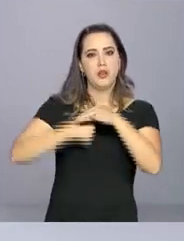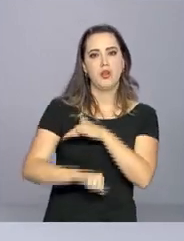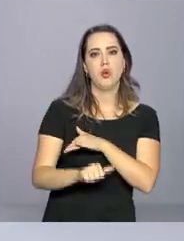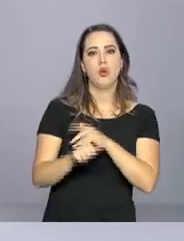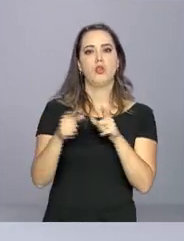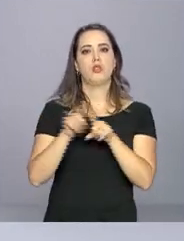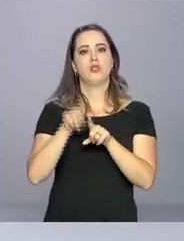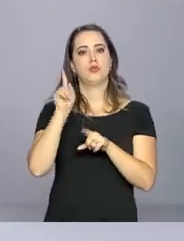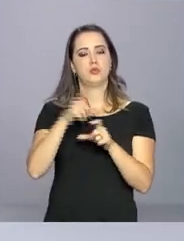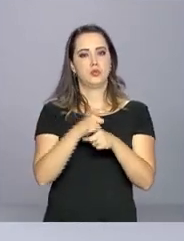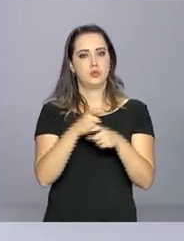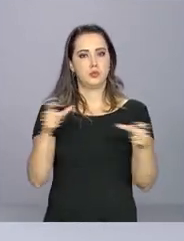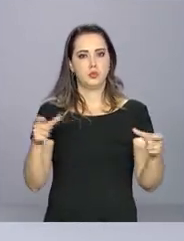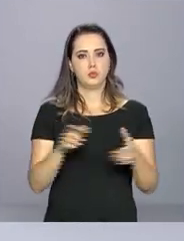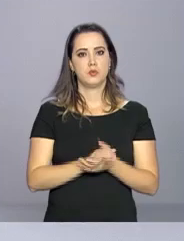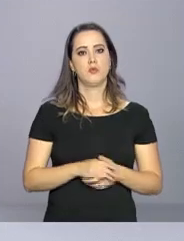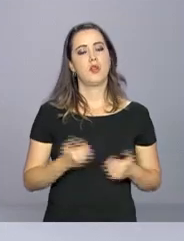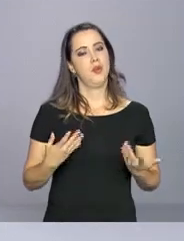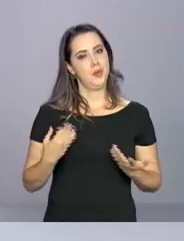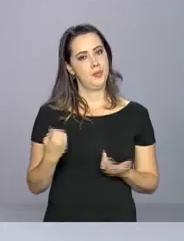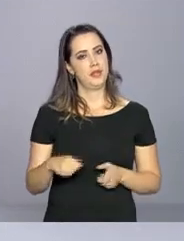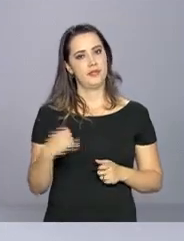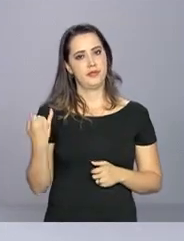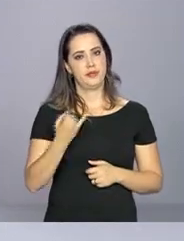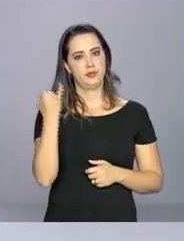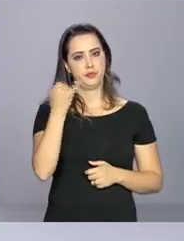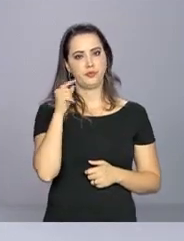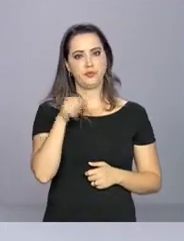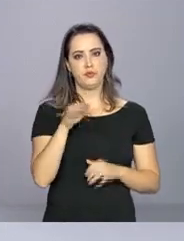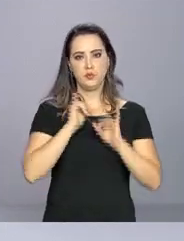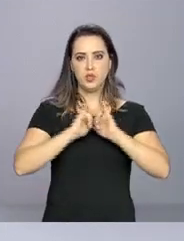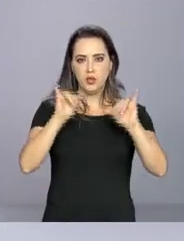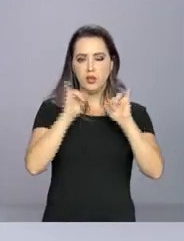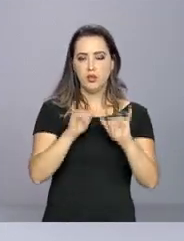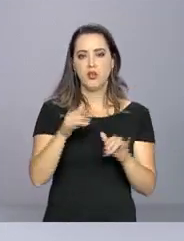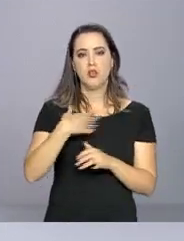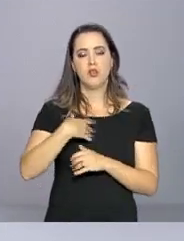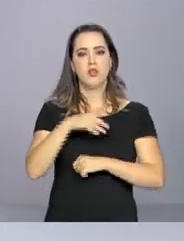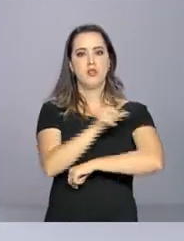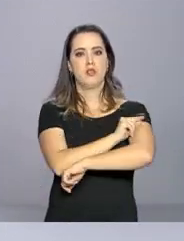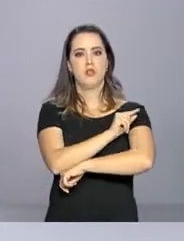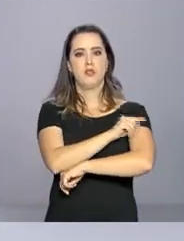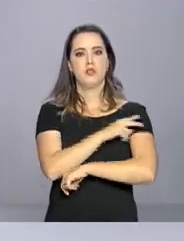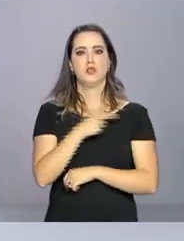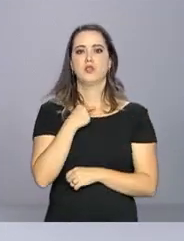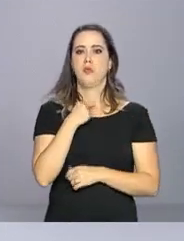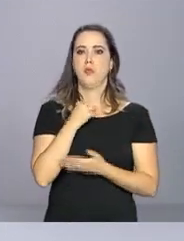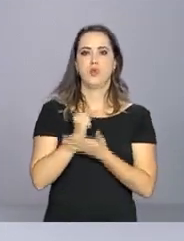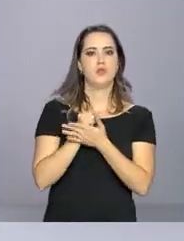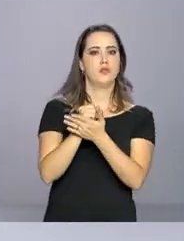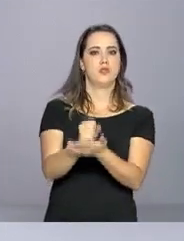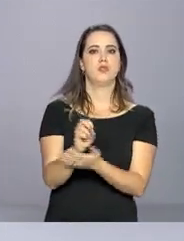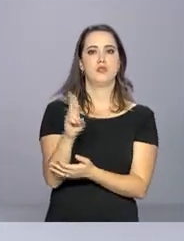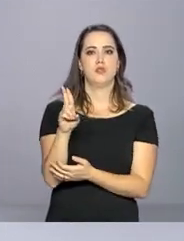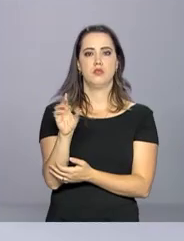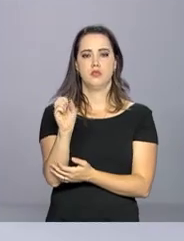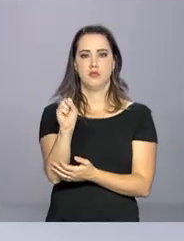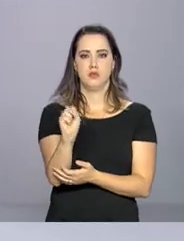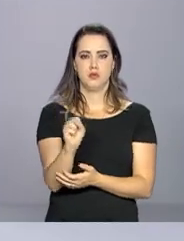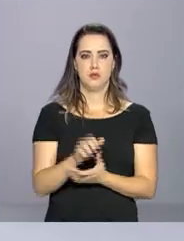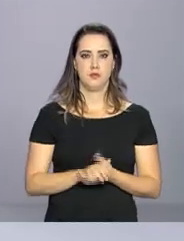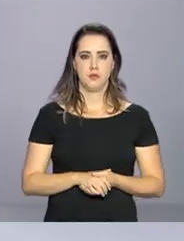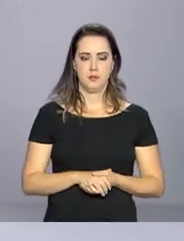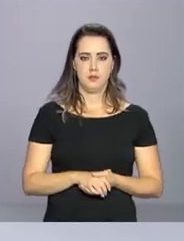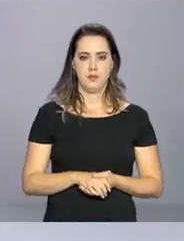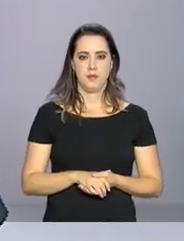grave nestes casos é maior. E vale ressaltar que a vacina Dengvaxia não é oferecida pelo Sistema Único